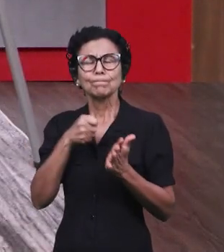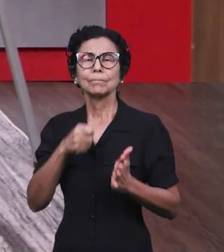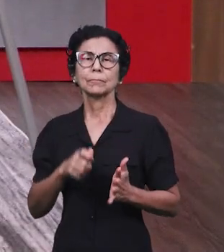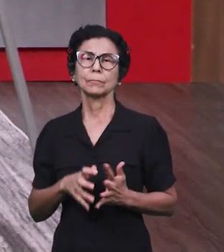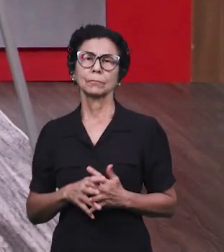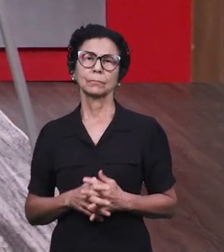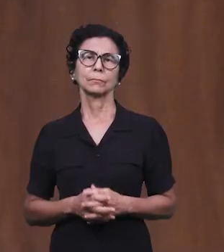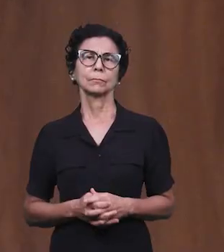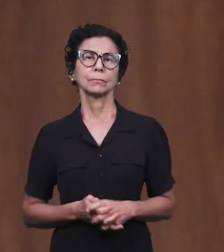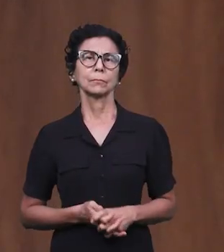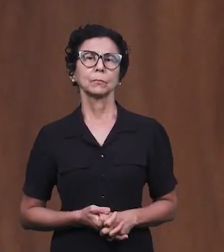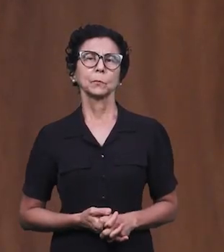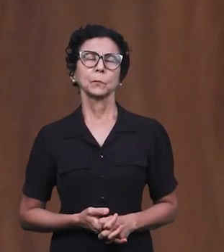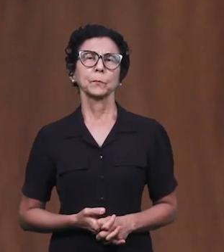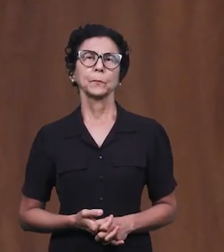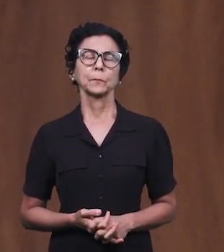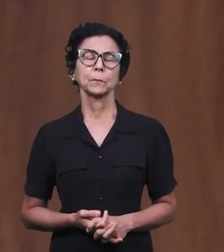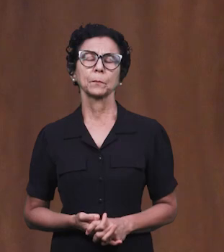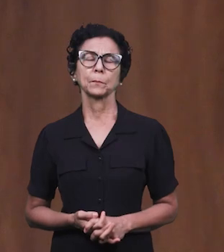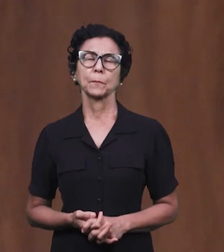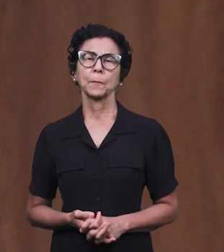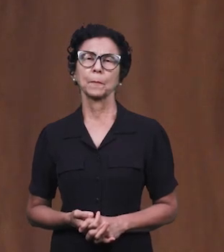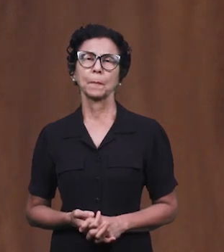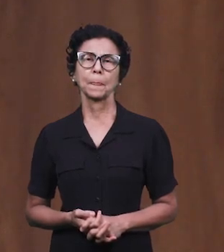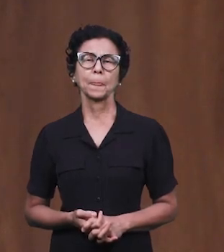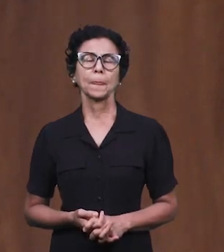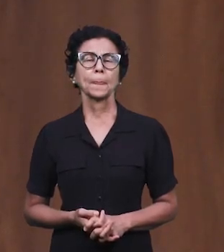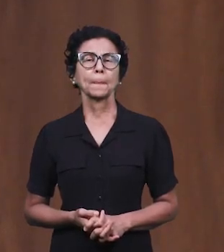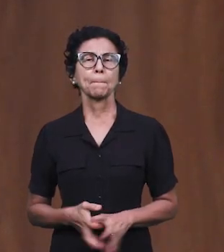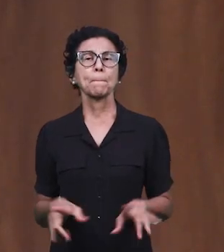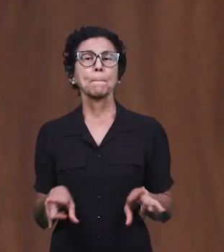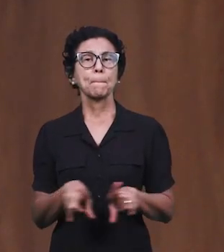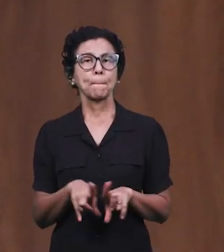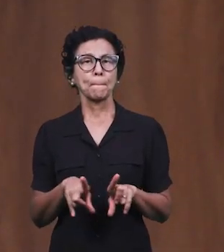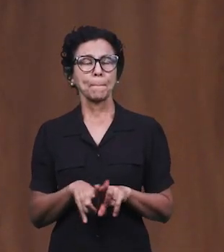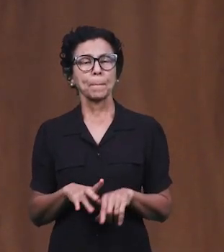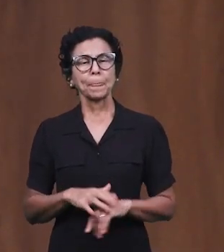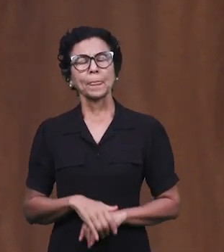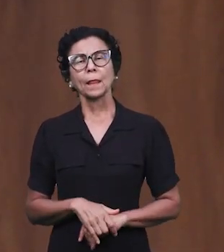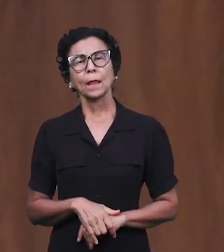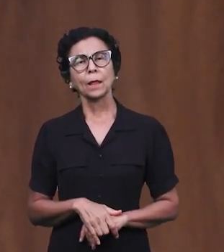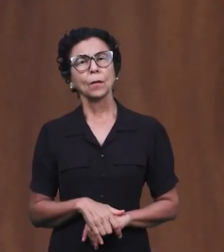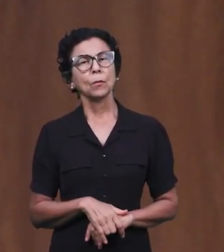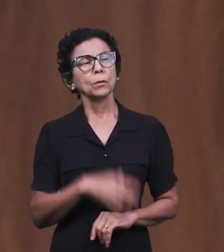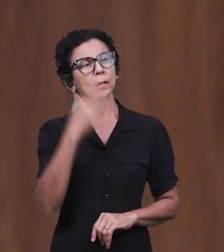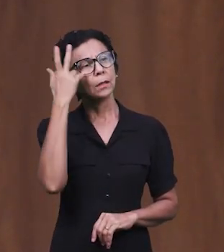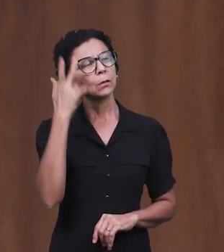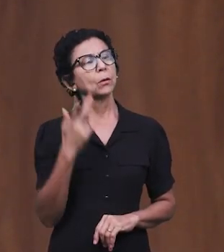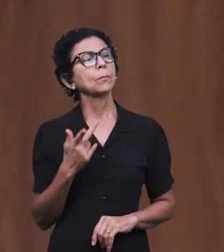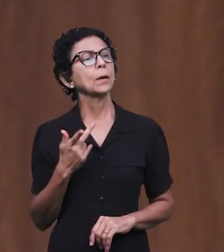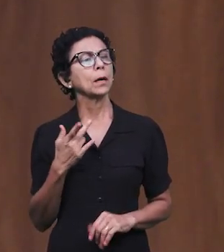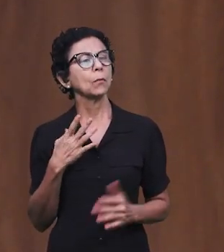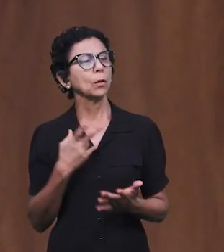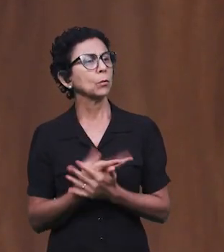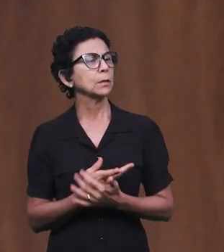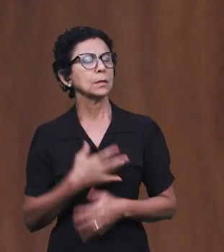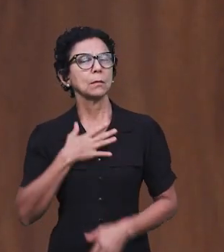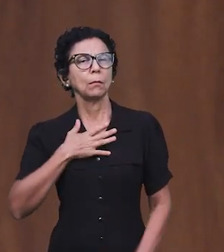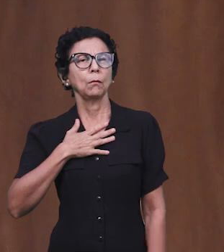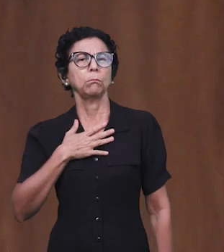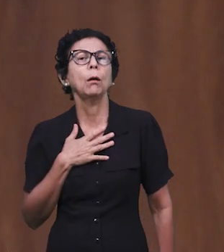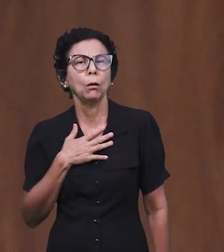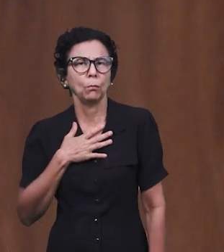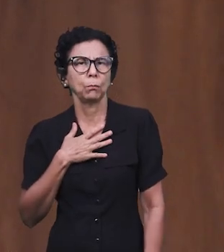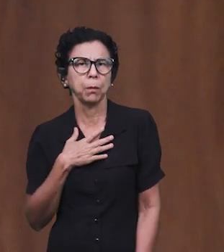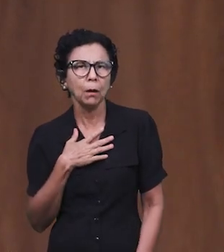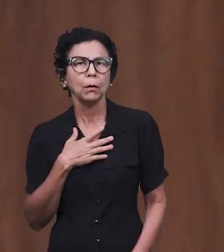poderia nos explicar como atuar em situações comuns do dia a dia? Como você falou, engasgo, cortes, quedas,